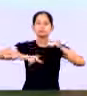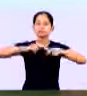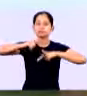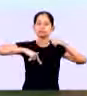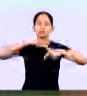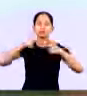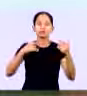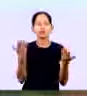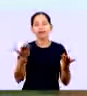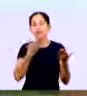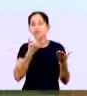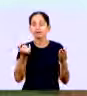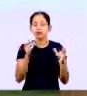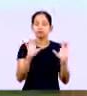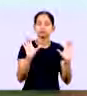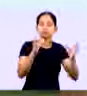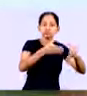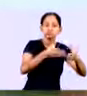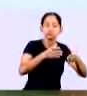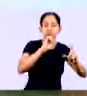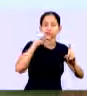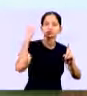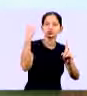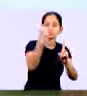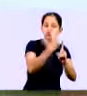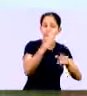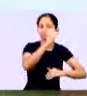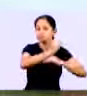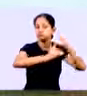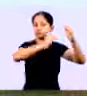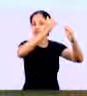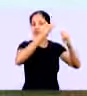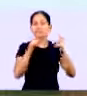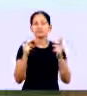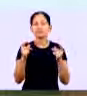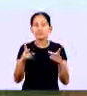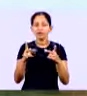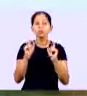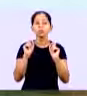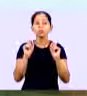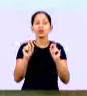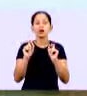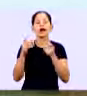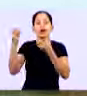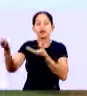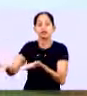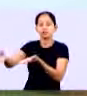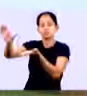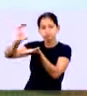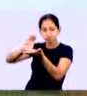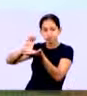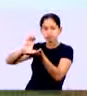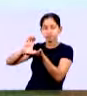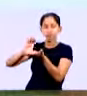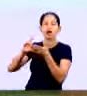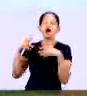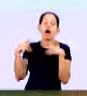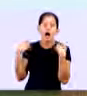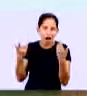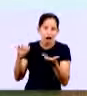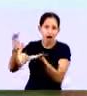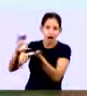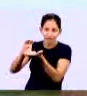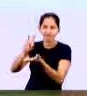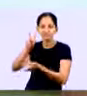para poder melhorar a vida da população. Nesse caso, o que se traduz por vendas seria aqueles recursos que vocês irão receber para ser investido nesse projeto. Então, aquele